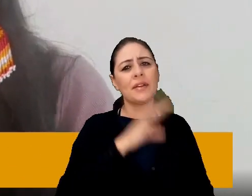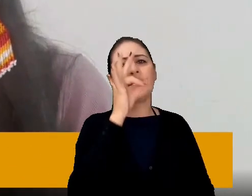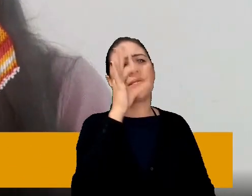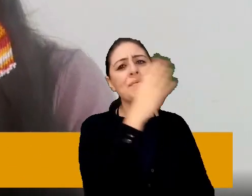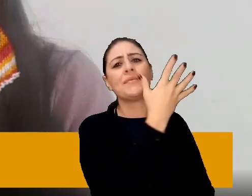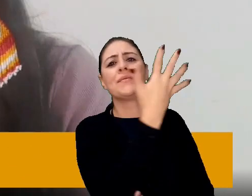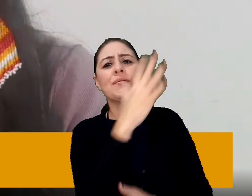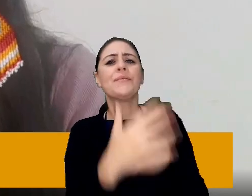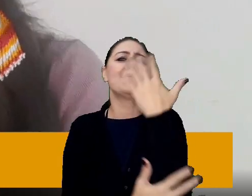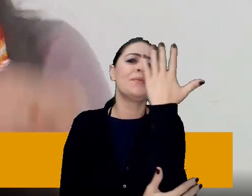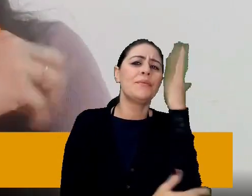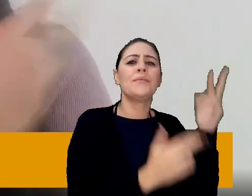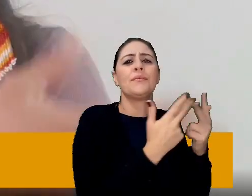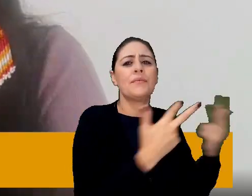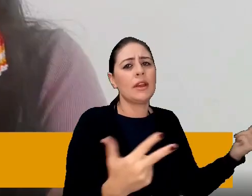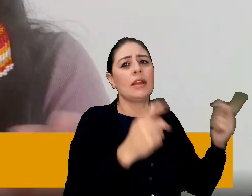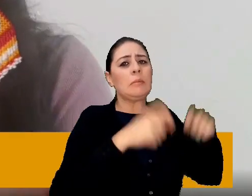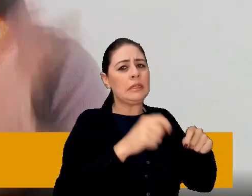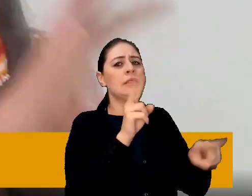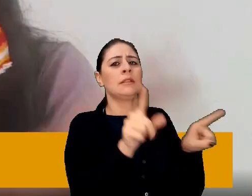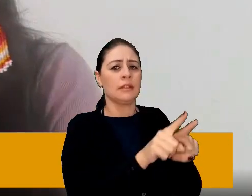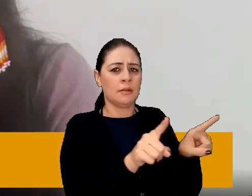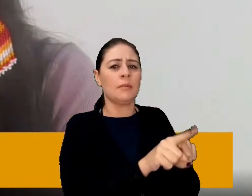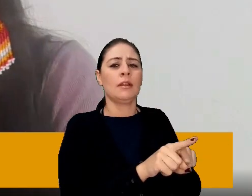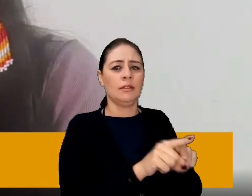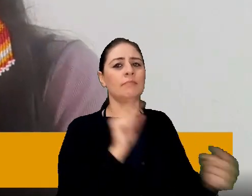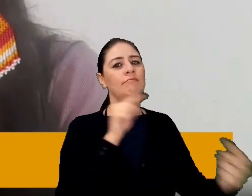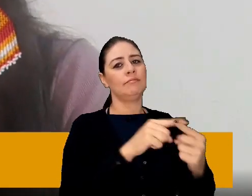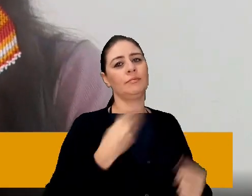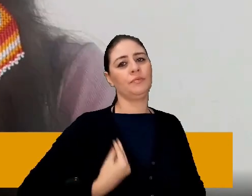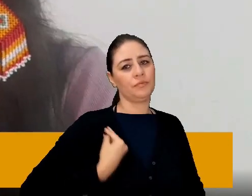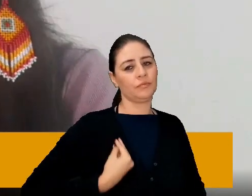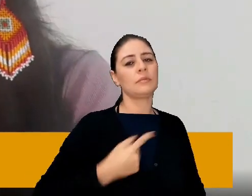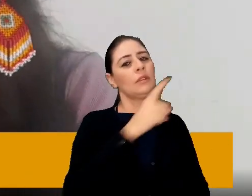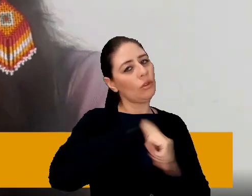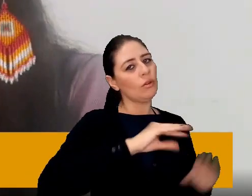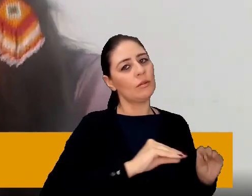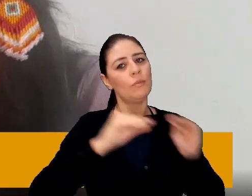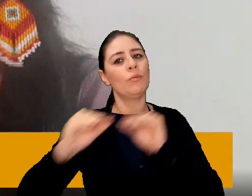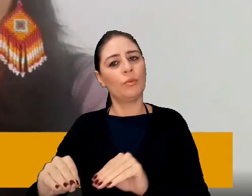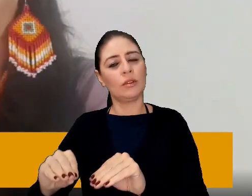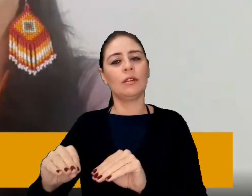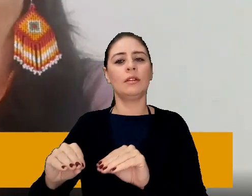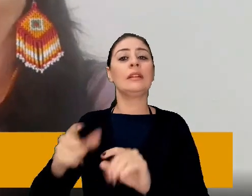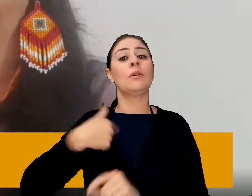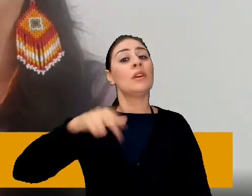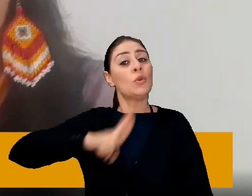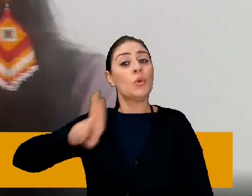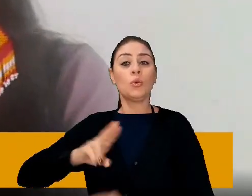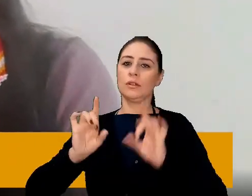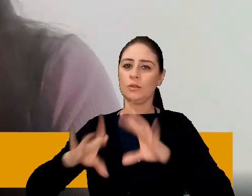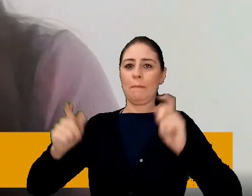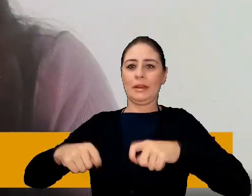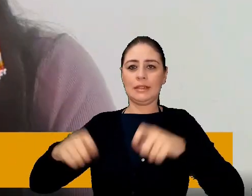é dos seres, né, existem vários outros seres que também precisam daquilo para sobreviver, então a gente vai e migra para outro lugar. Então a